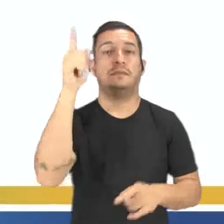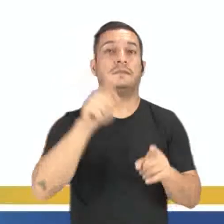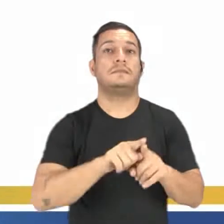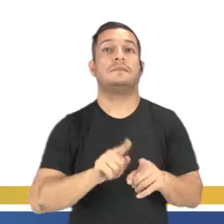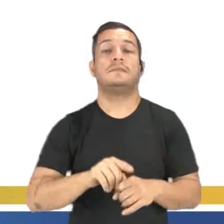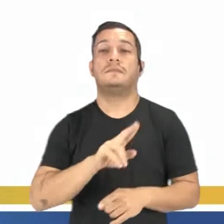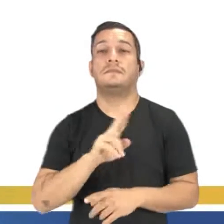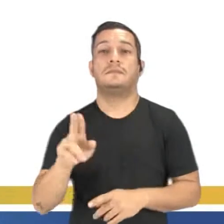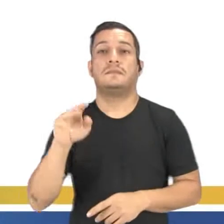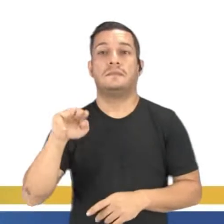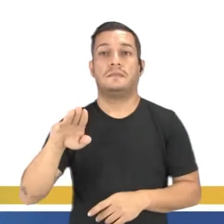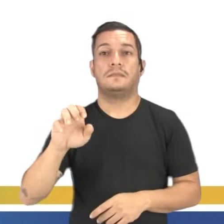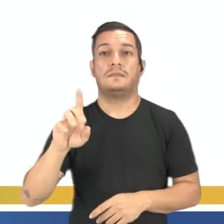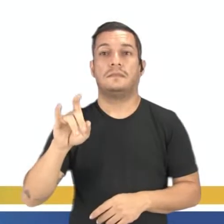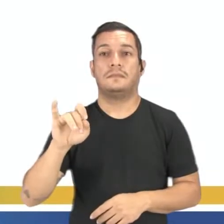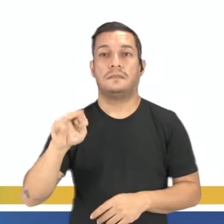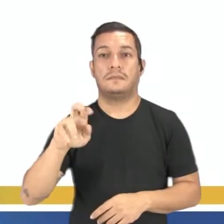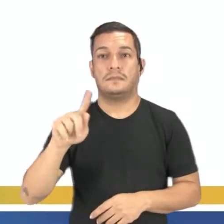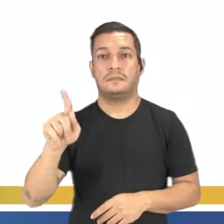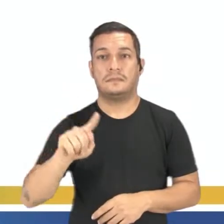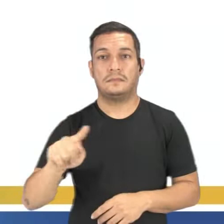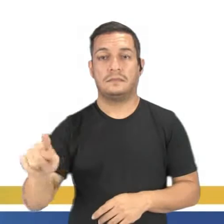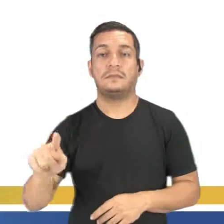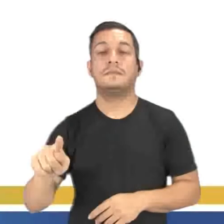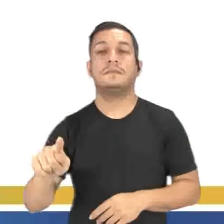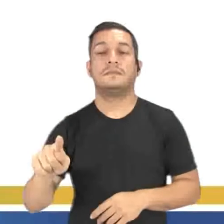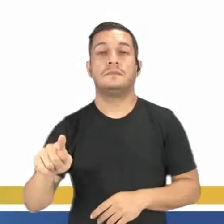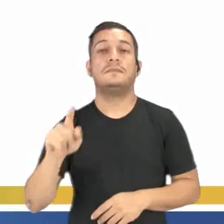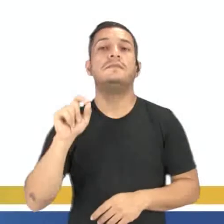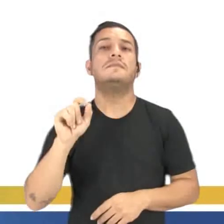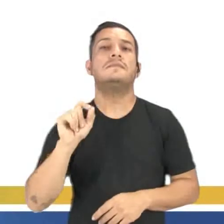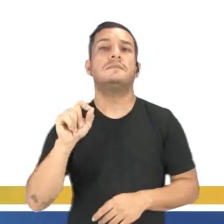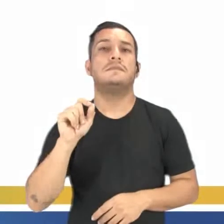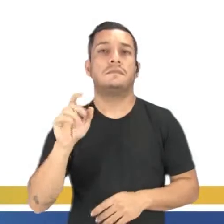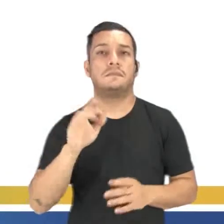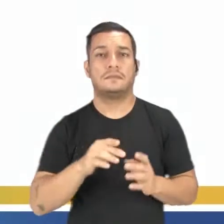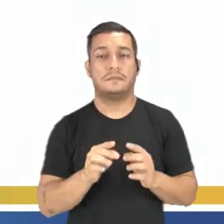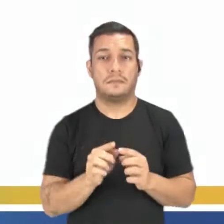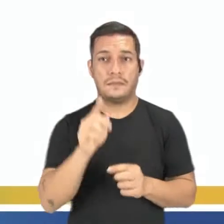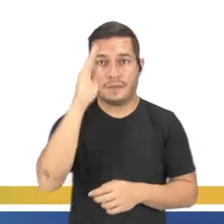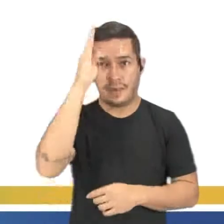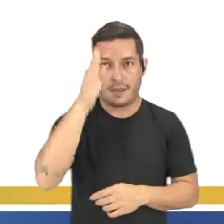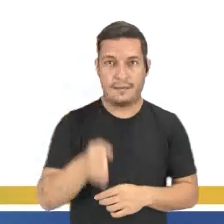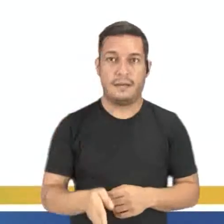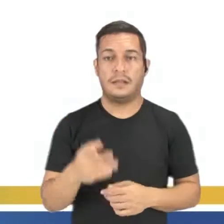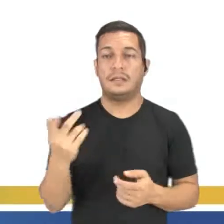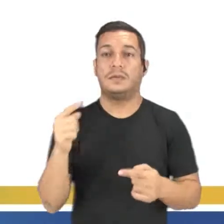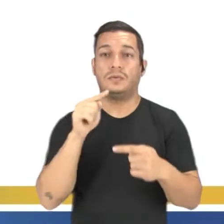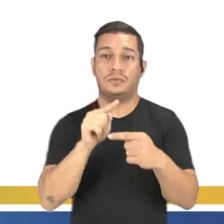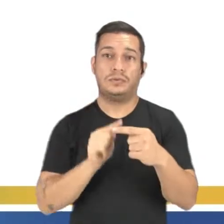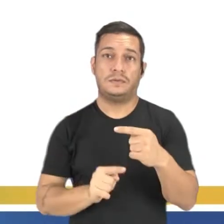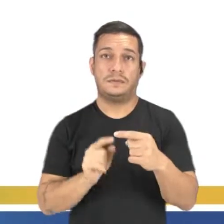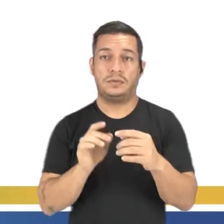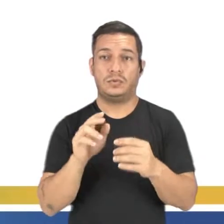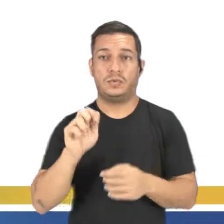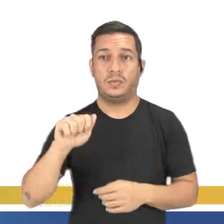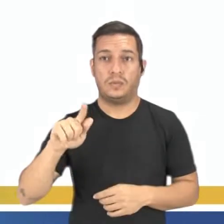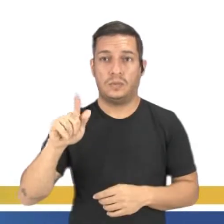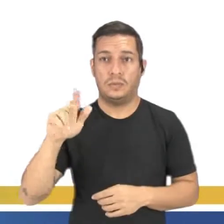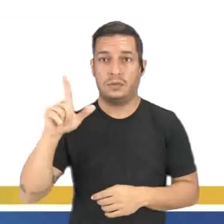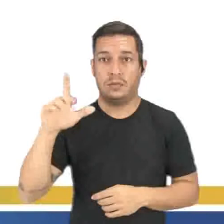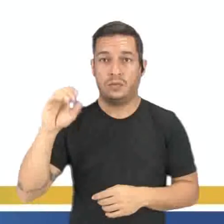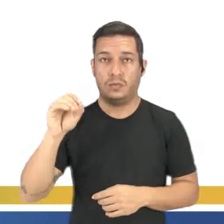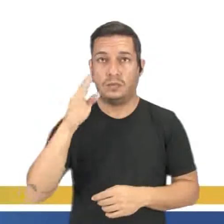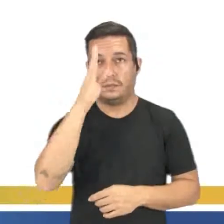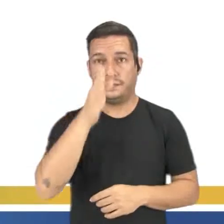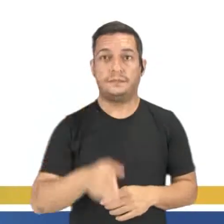ela é chamada de mediatriz também. O que é uma mediatriz? É um segmento de reta que não só divide o ângulo aqui